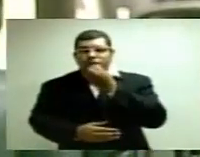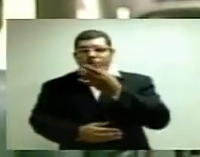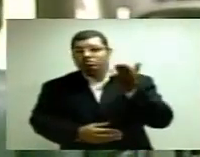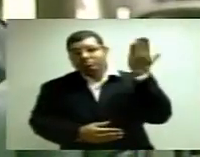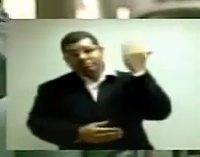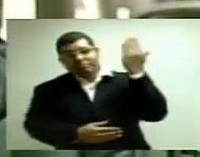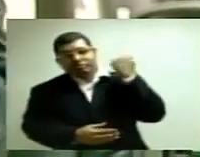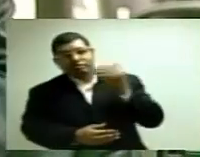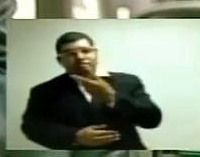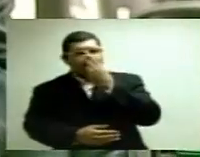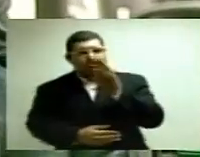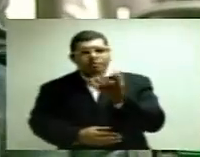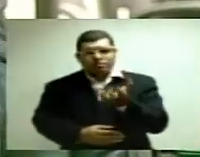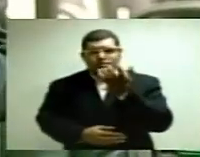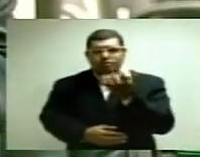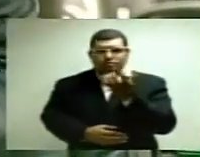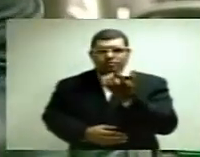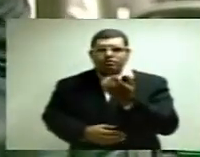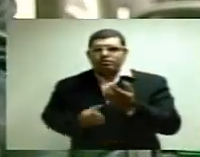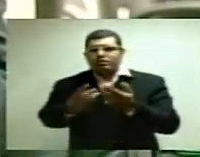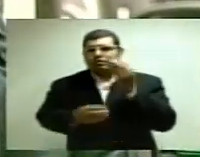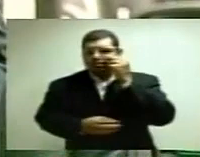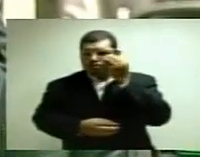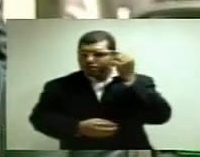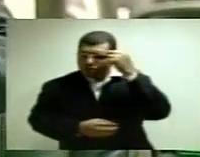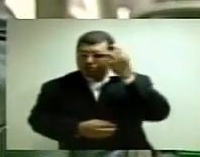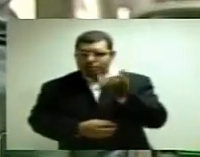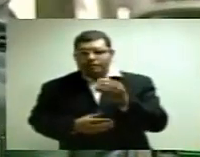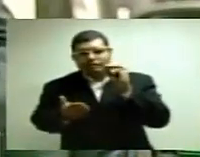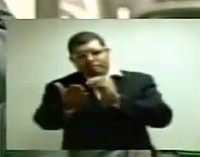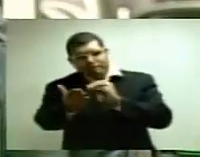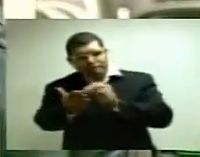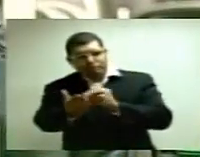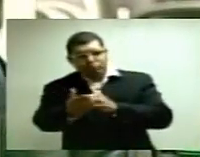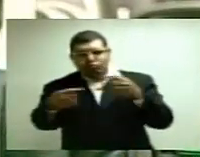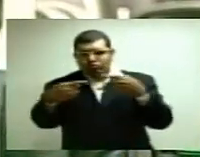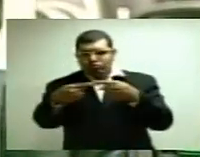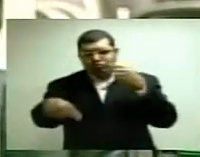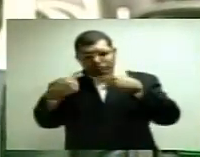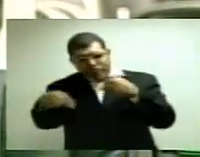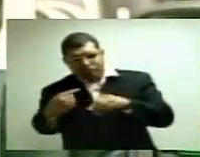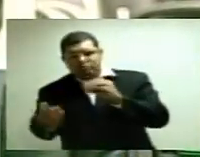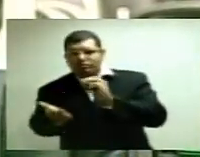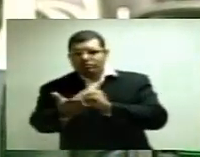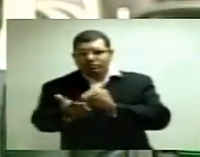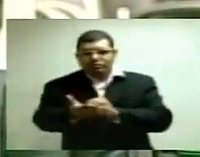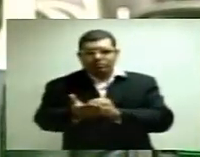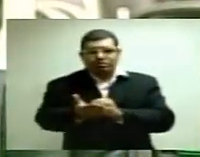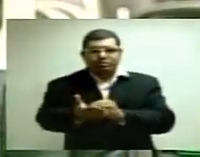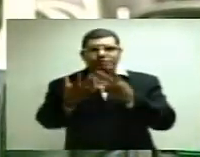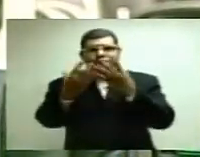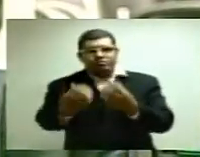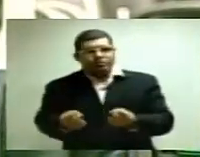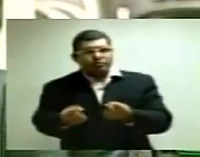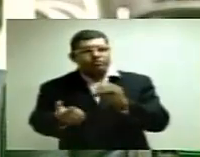antes e parece, tenho quase a convicção, de que faltou decisão política, faltou